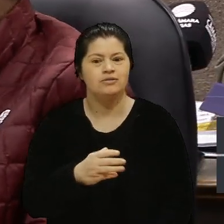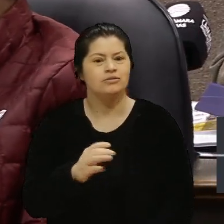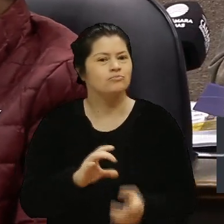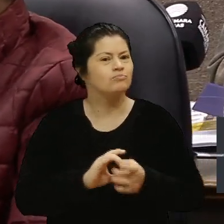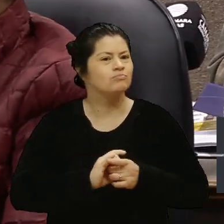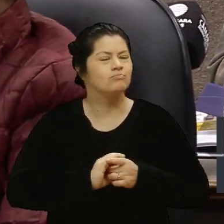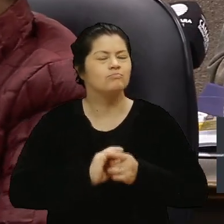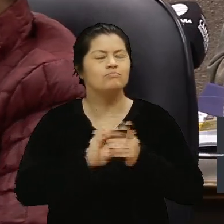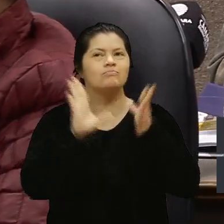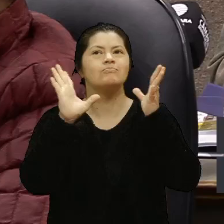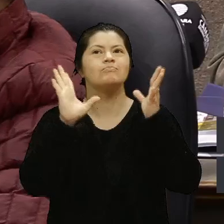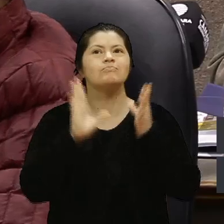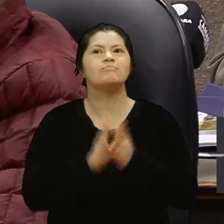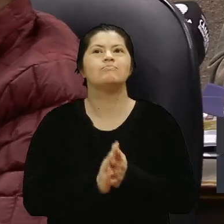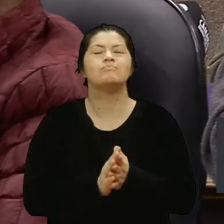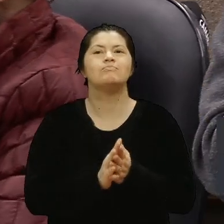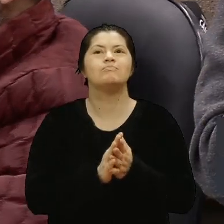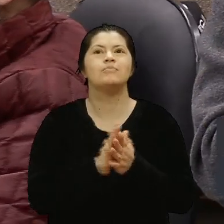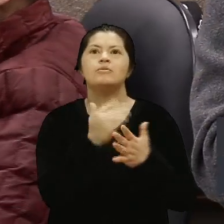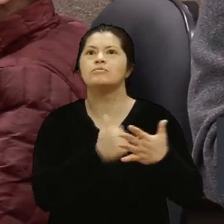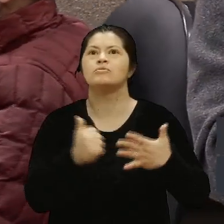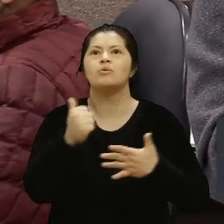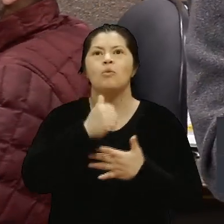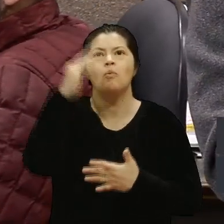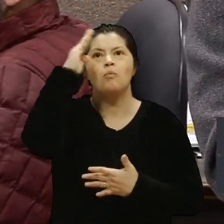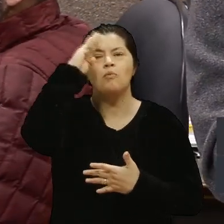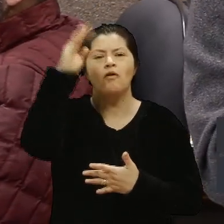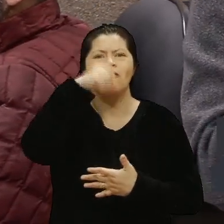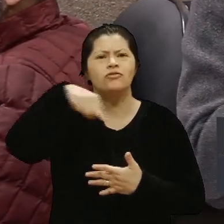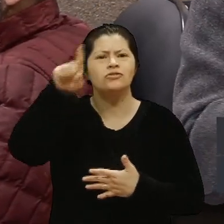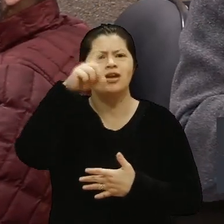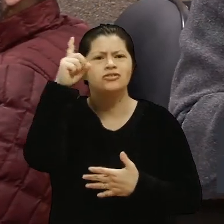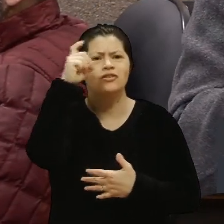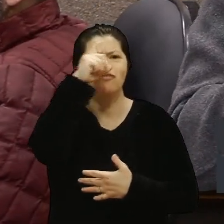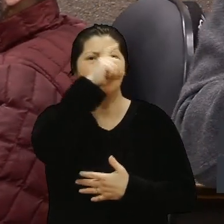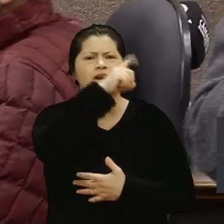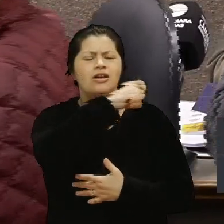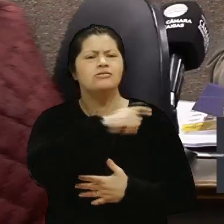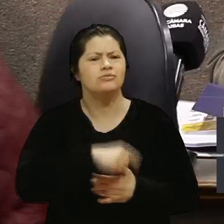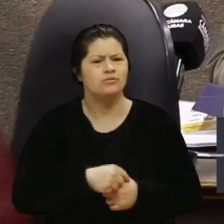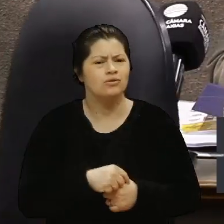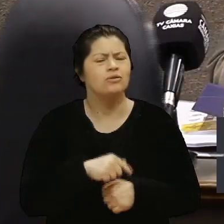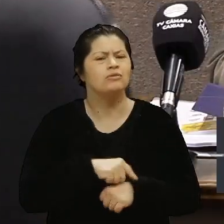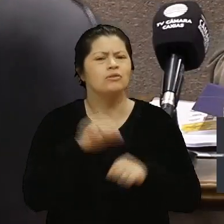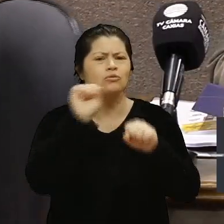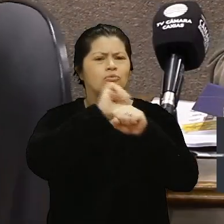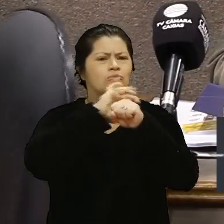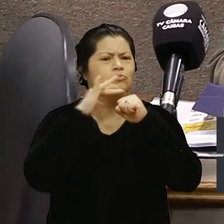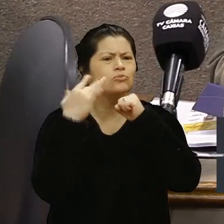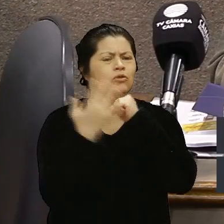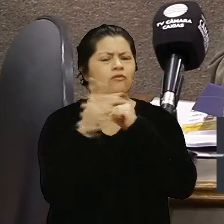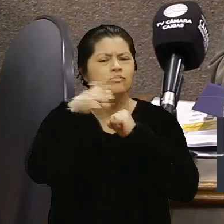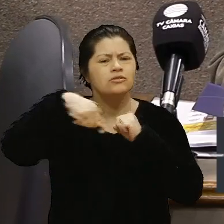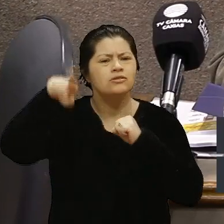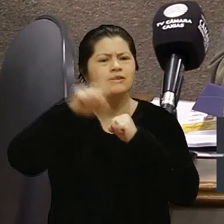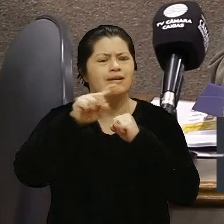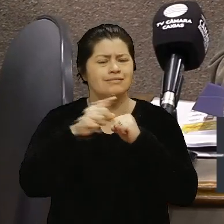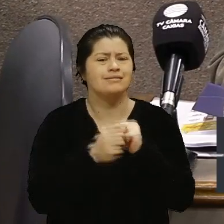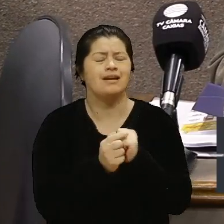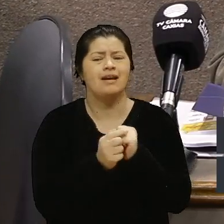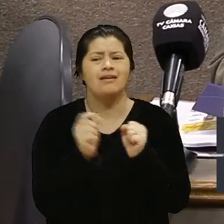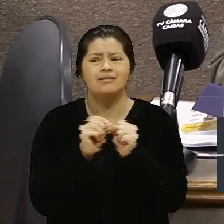disposição, principalmente no momento difícil que vocês enfrentaram, que foi a pandemia, que vocês tiveram que se